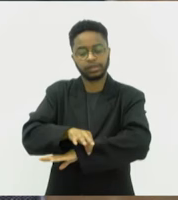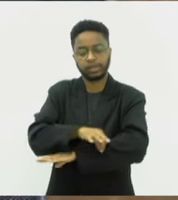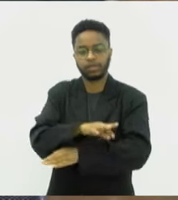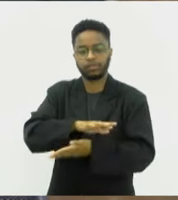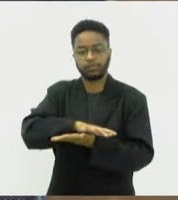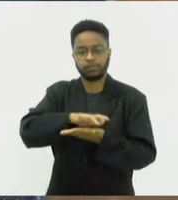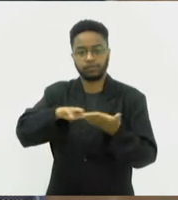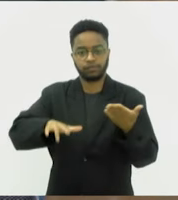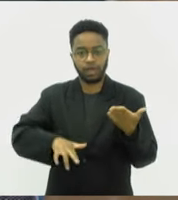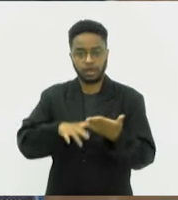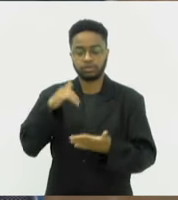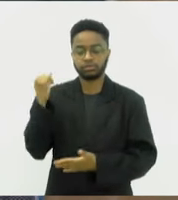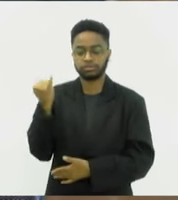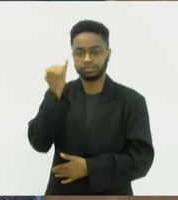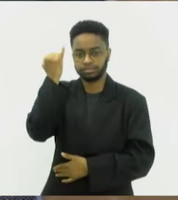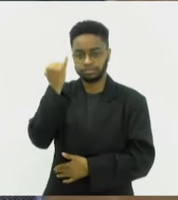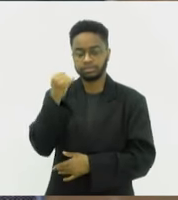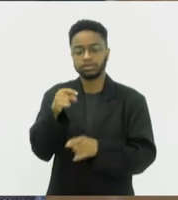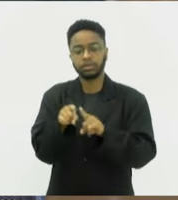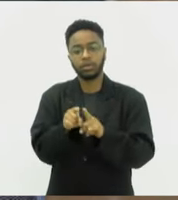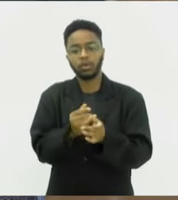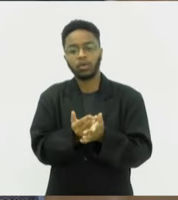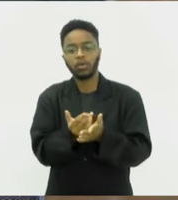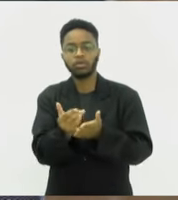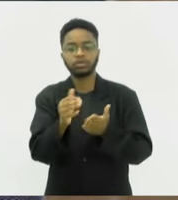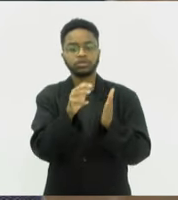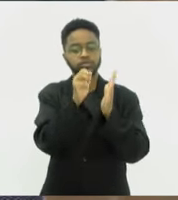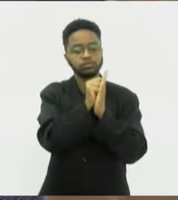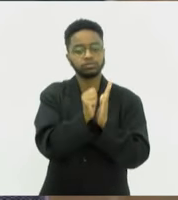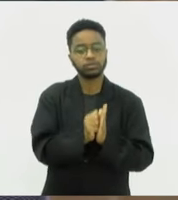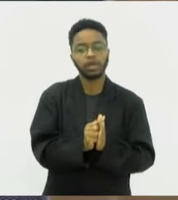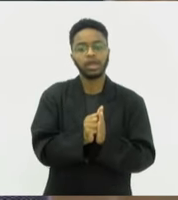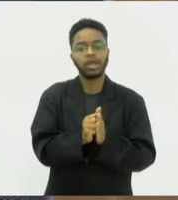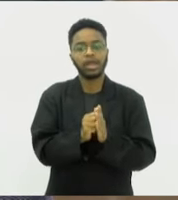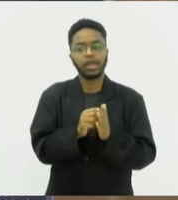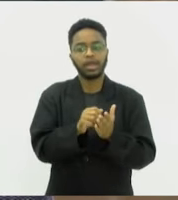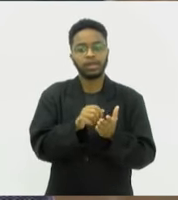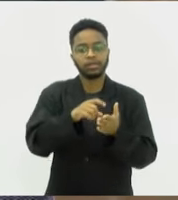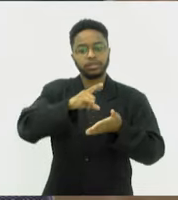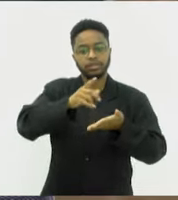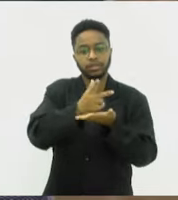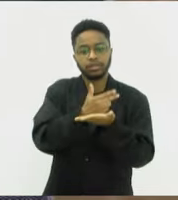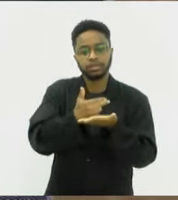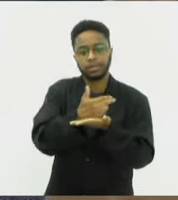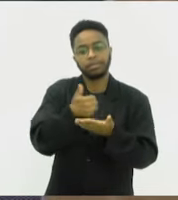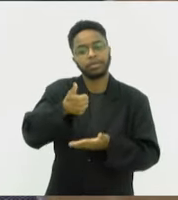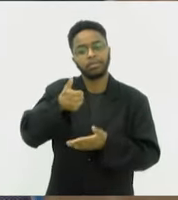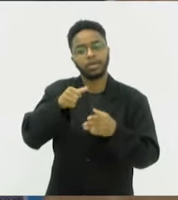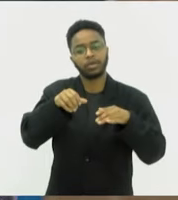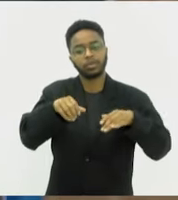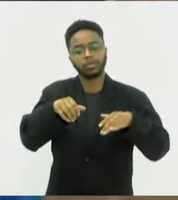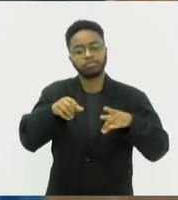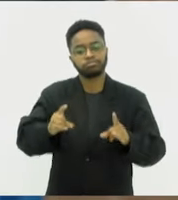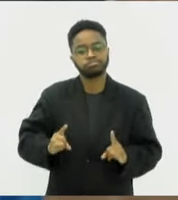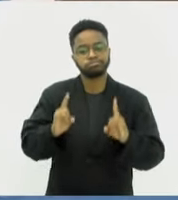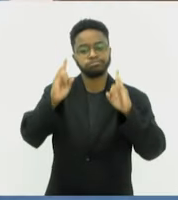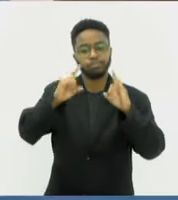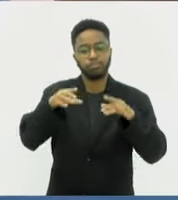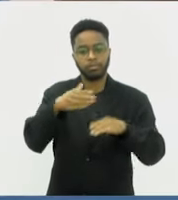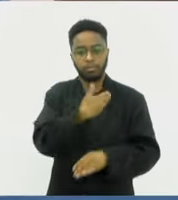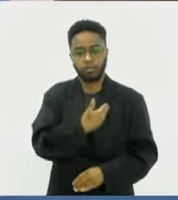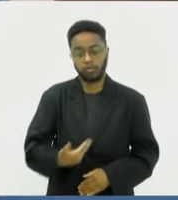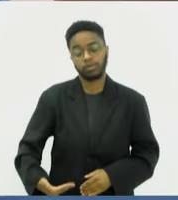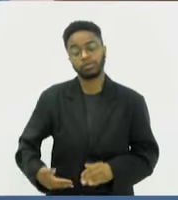foram arquitetos que começaram a fazer os primeiros edifícios públicos do Brasil como um todo, né? Então, esse acervo é importantíssimo.